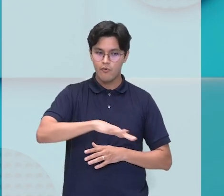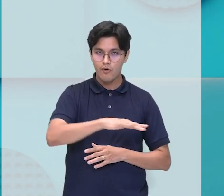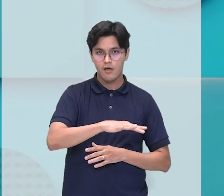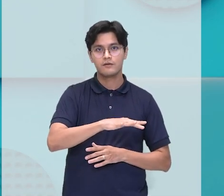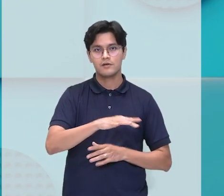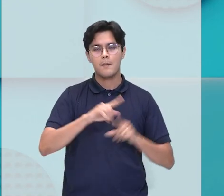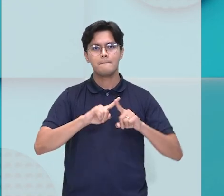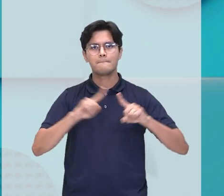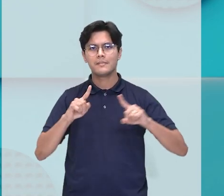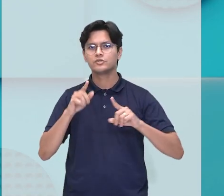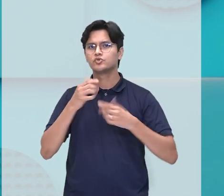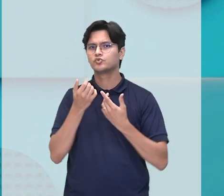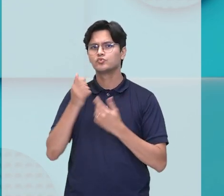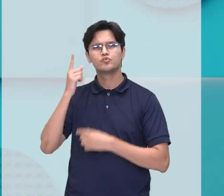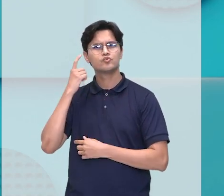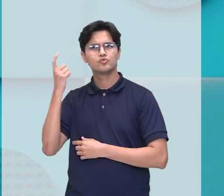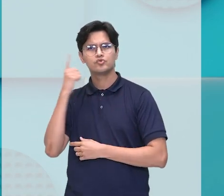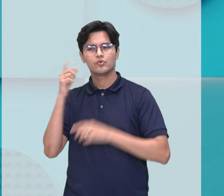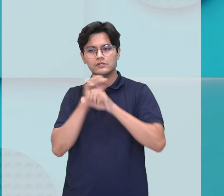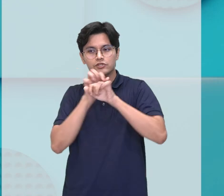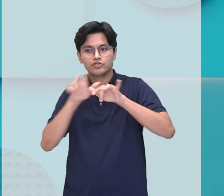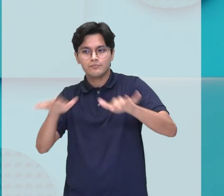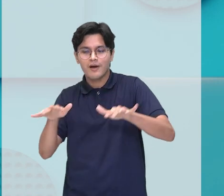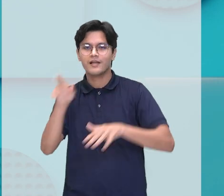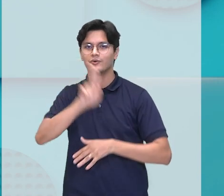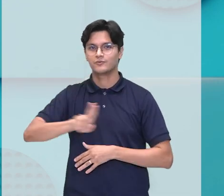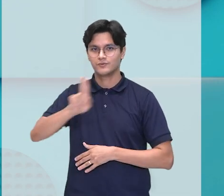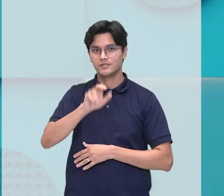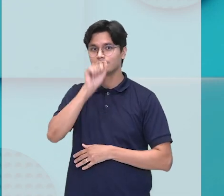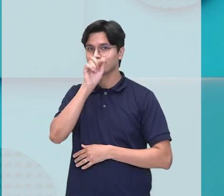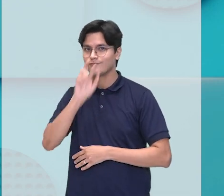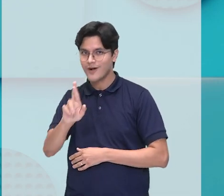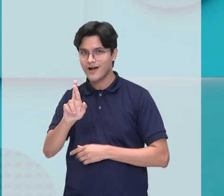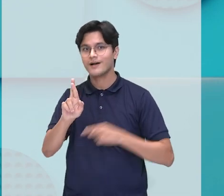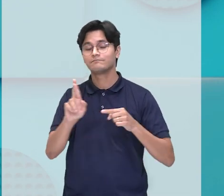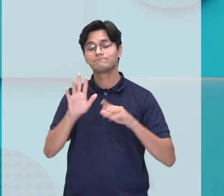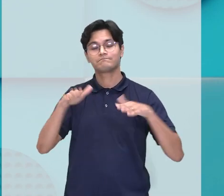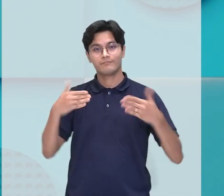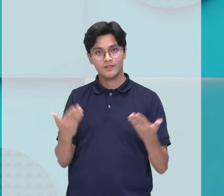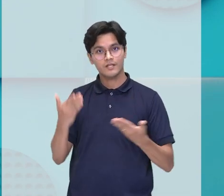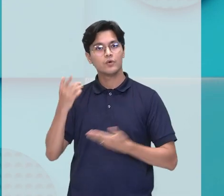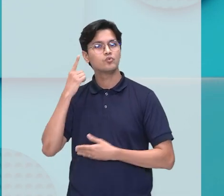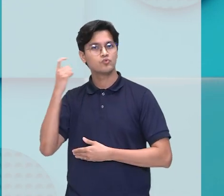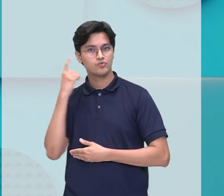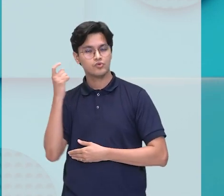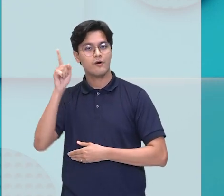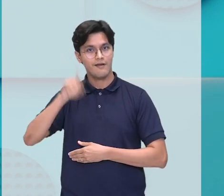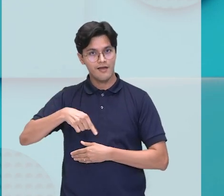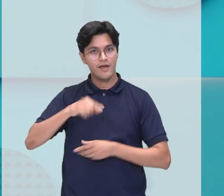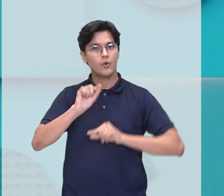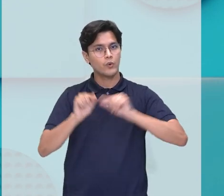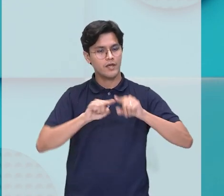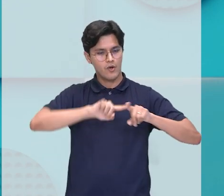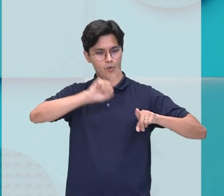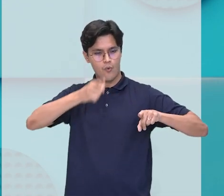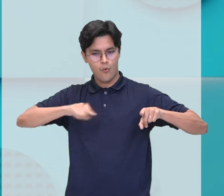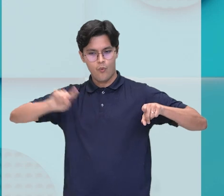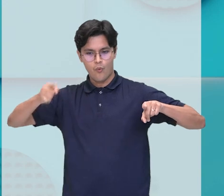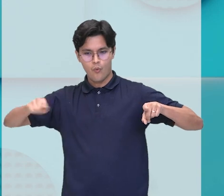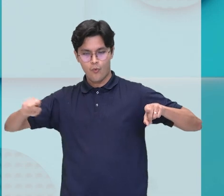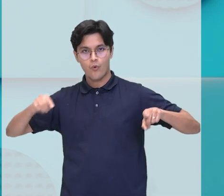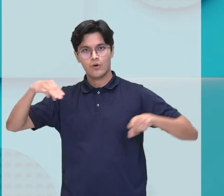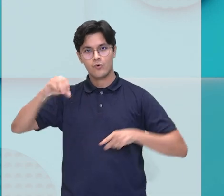o ar, tá certo? Então, o som ele é uma onda mecânica. E para que a gente escute esse som, é